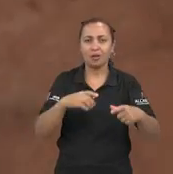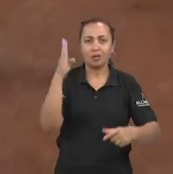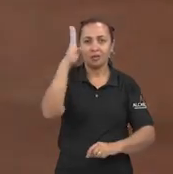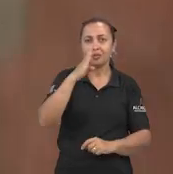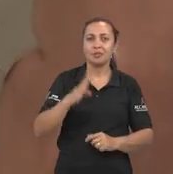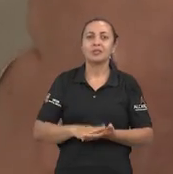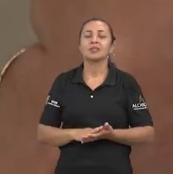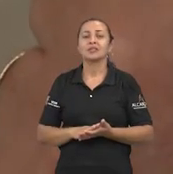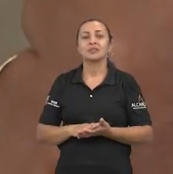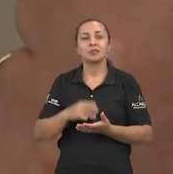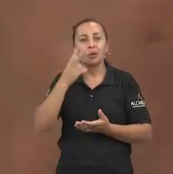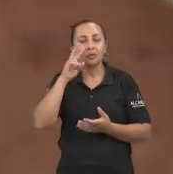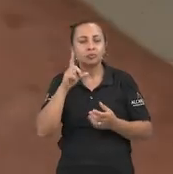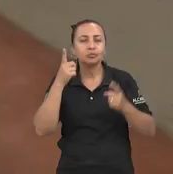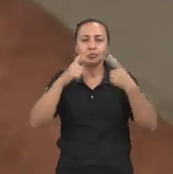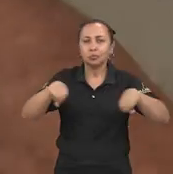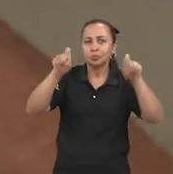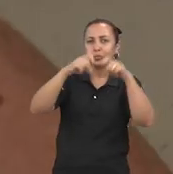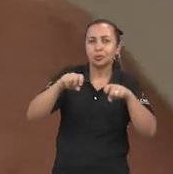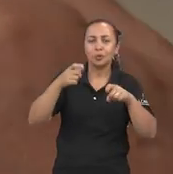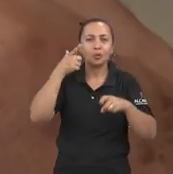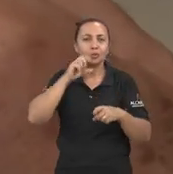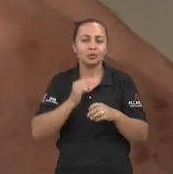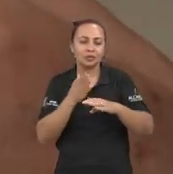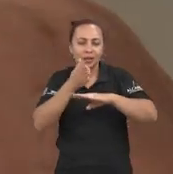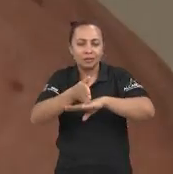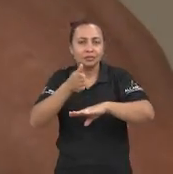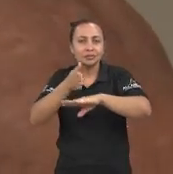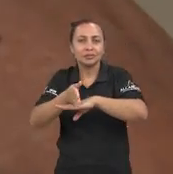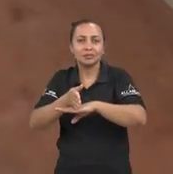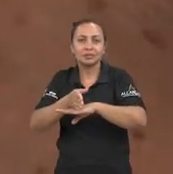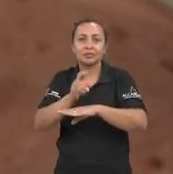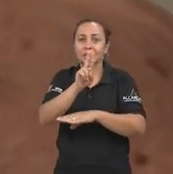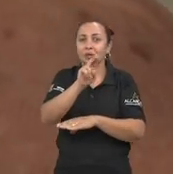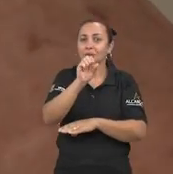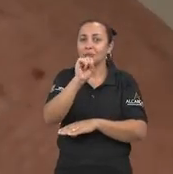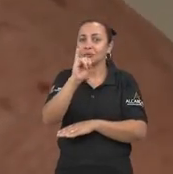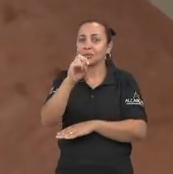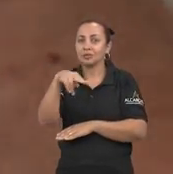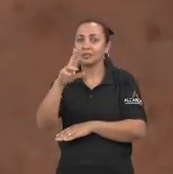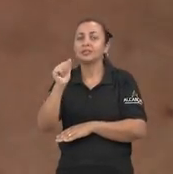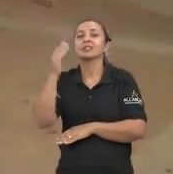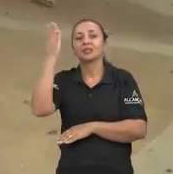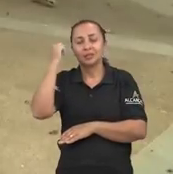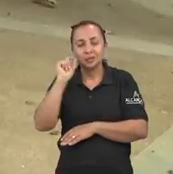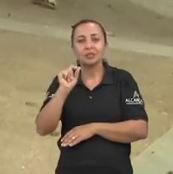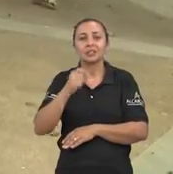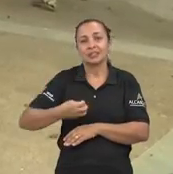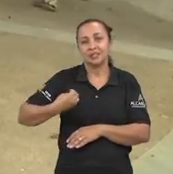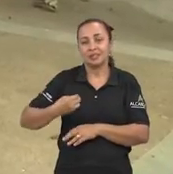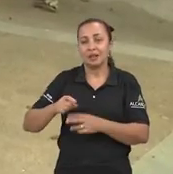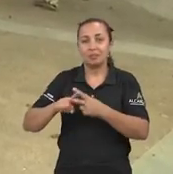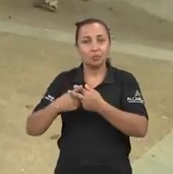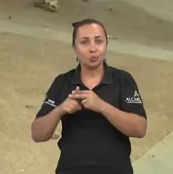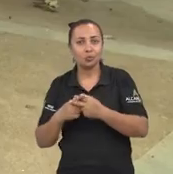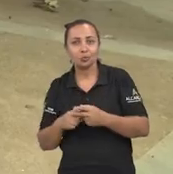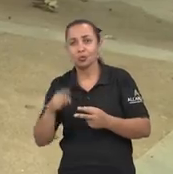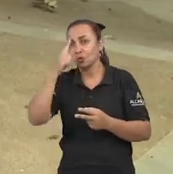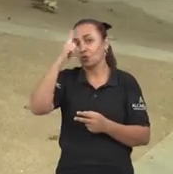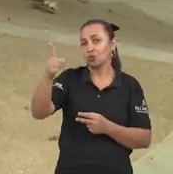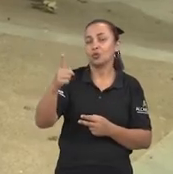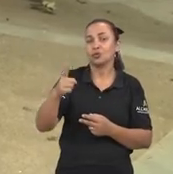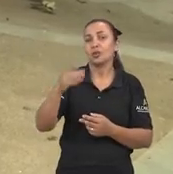pelo celular eu consigo pelo computador eu consigo acessar a minha Usina então te sabe o que está sendo produzido naquele momento naquele